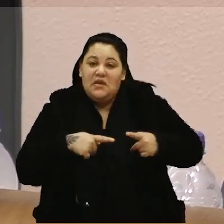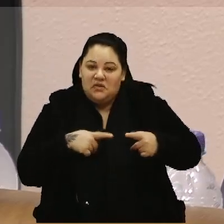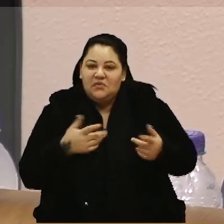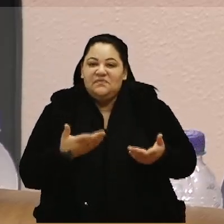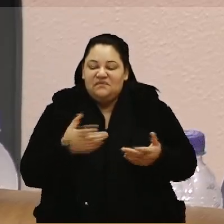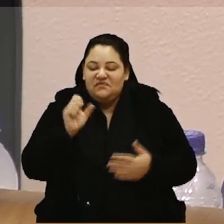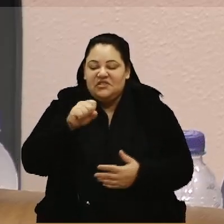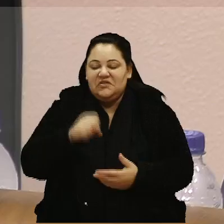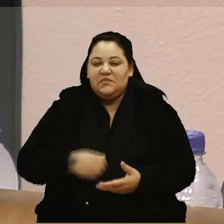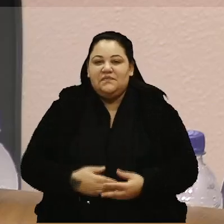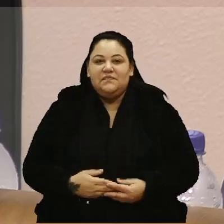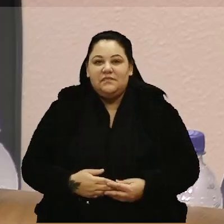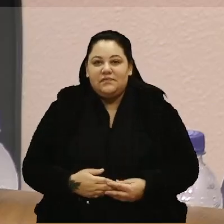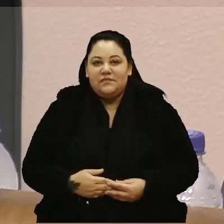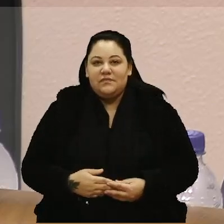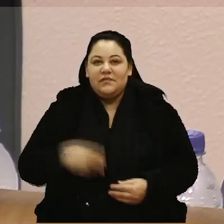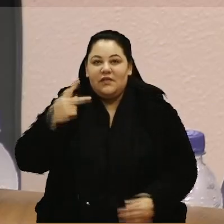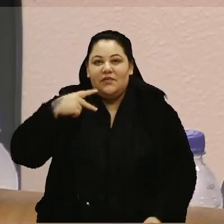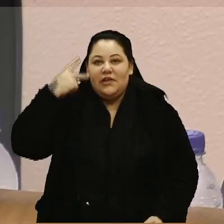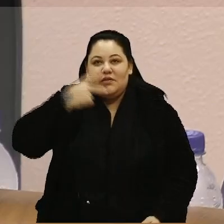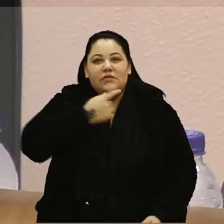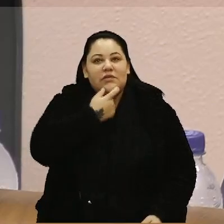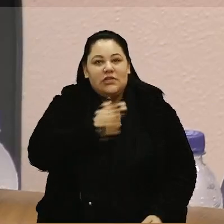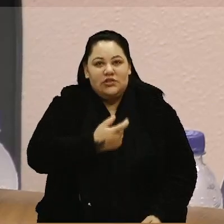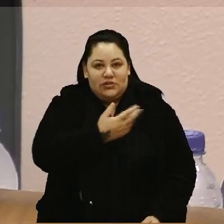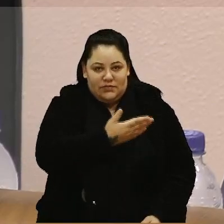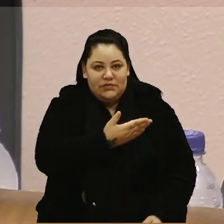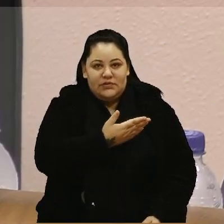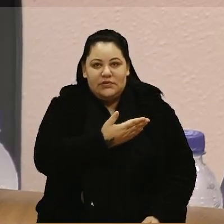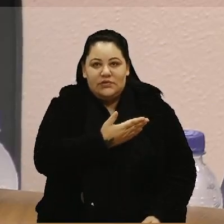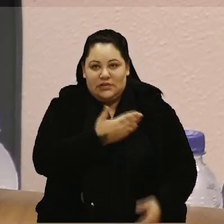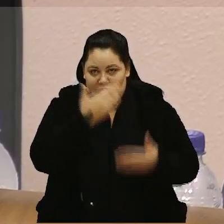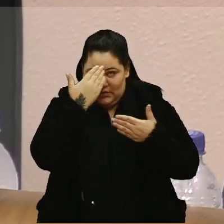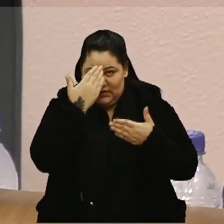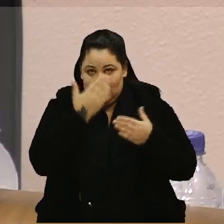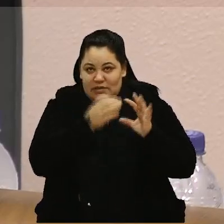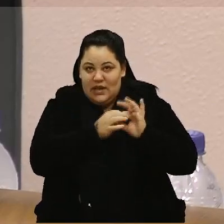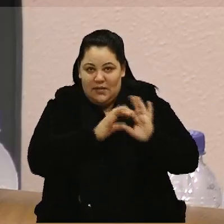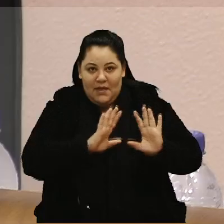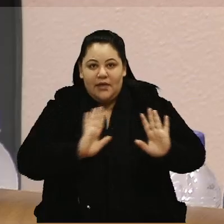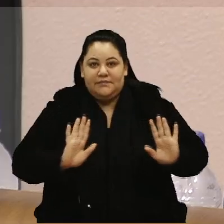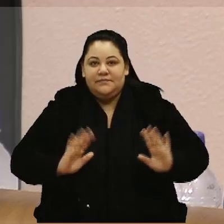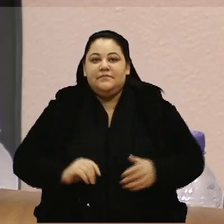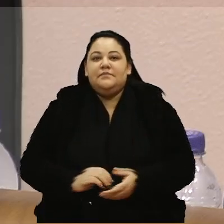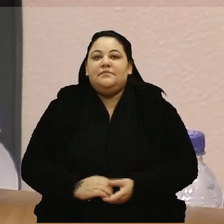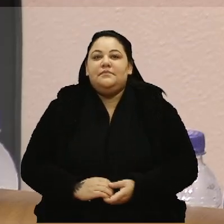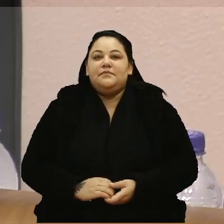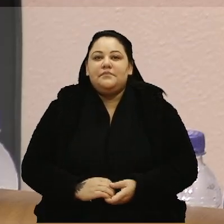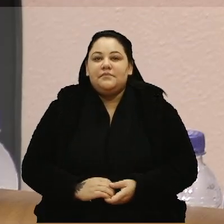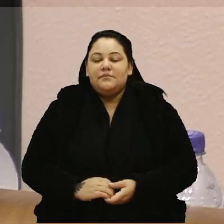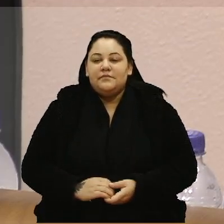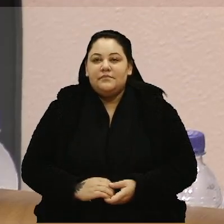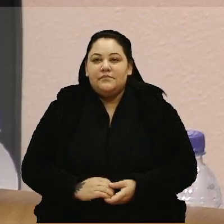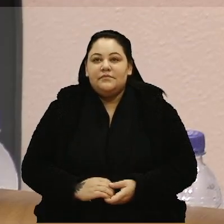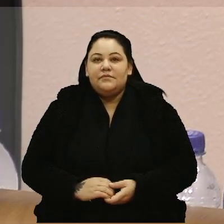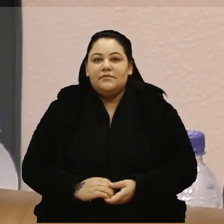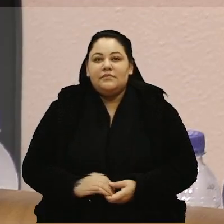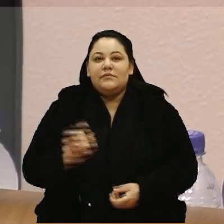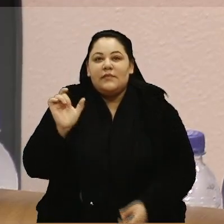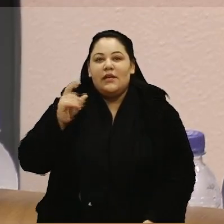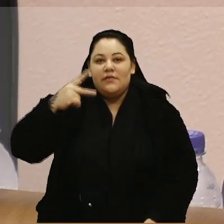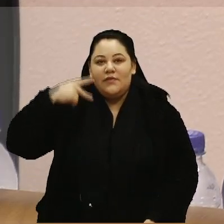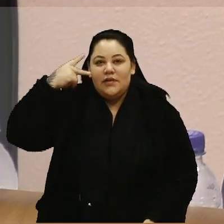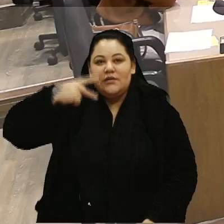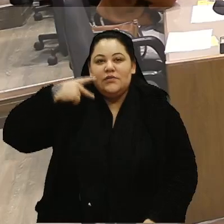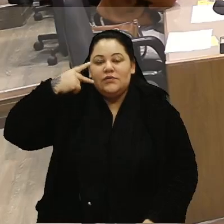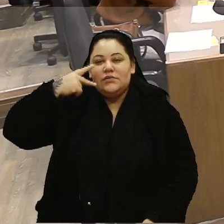reconhecimento. E vereador Cristiano, agradece e abre mão. Com a palavra, vereador